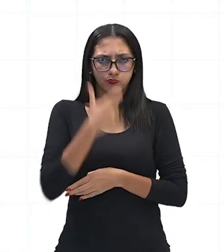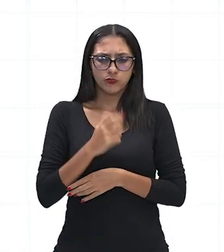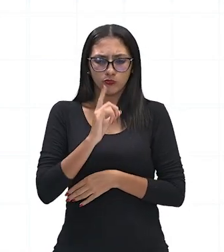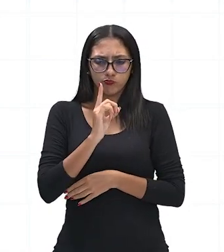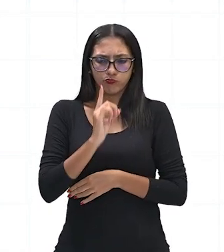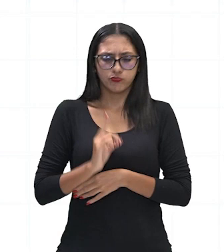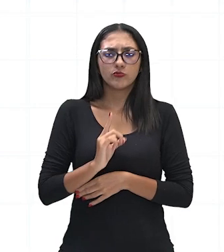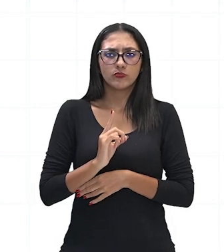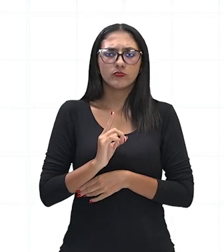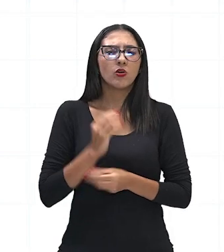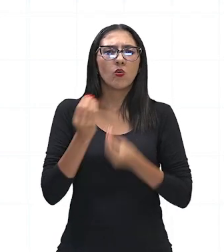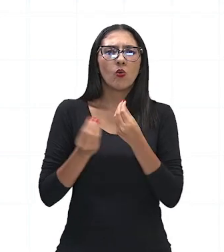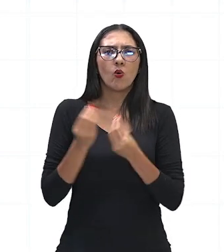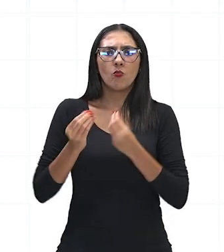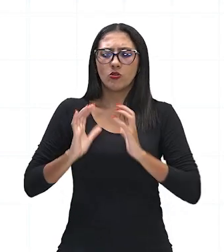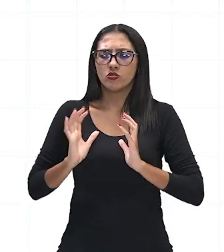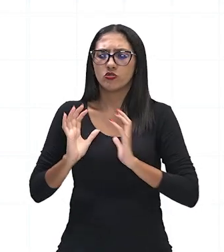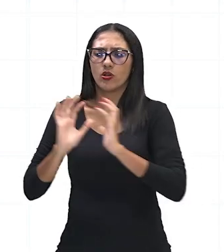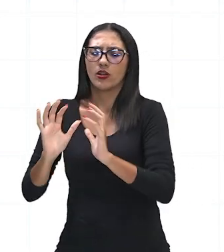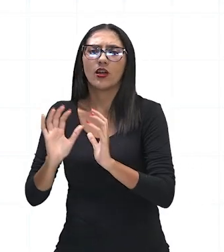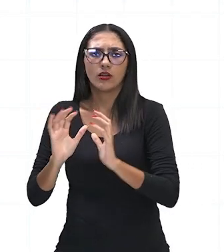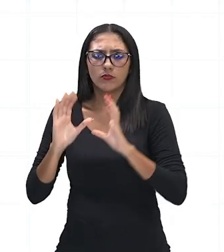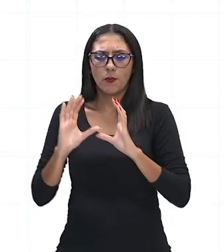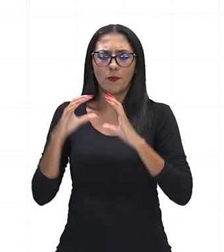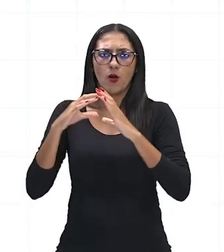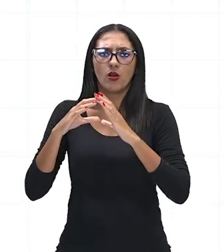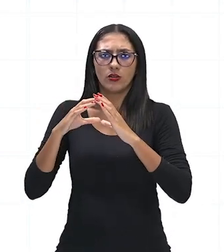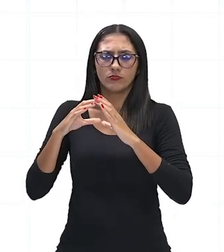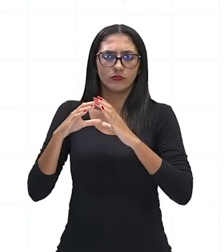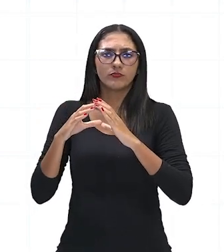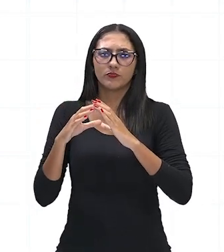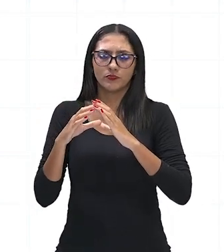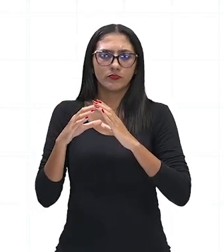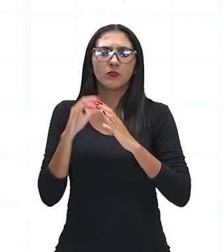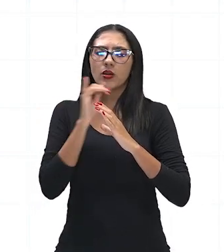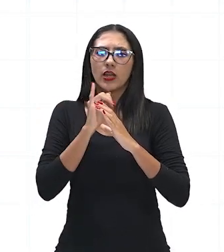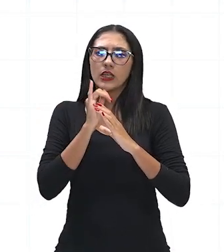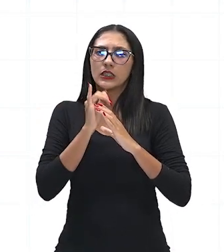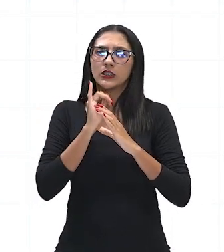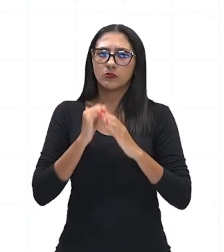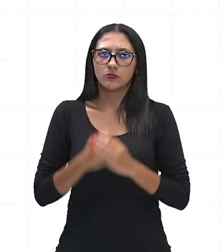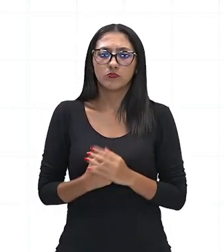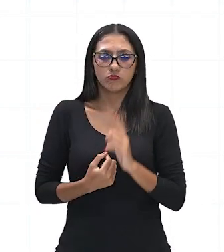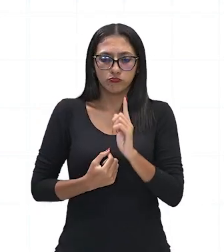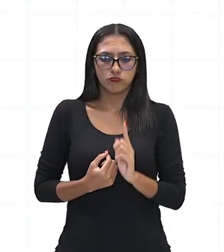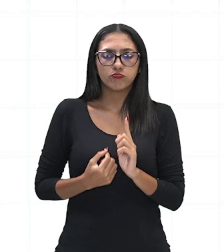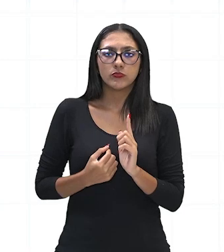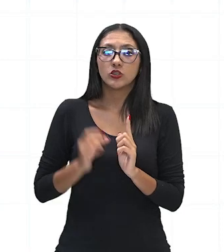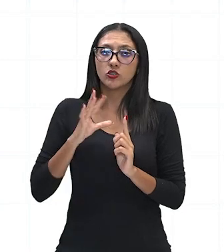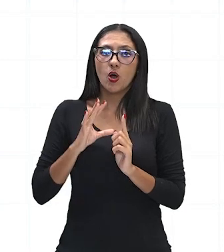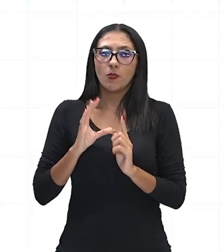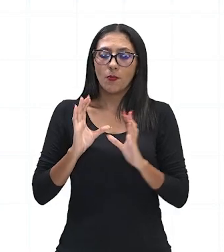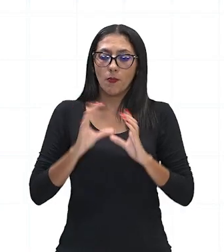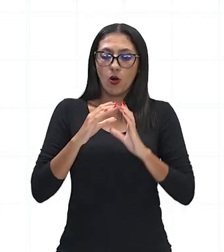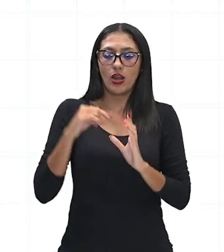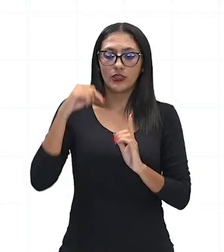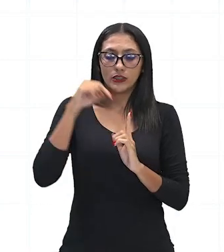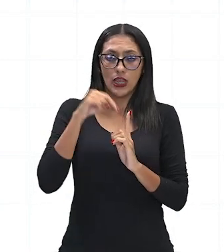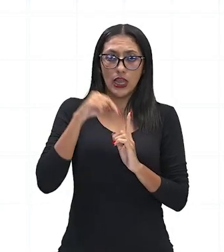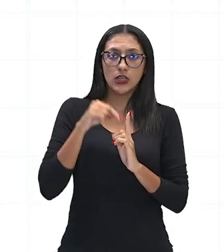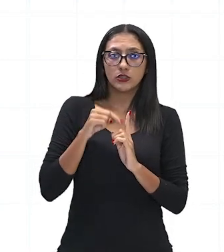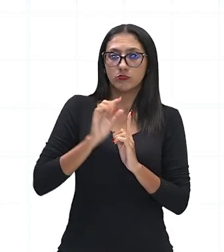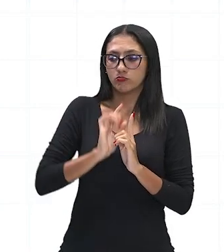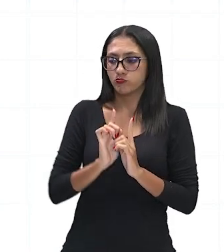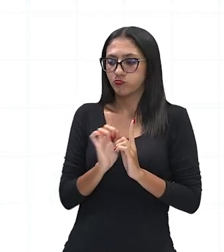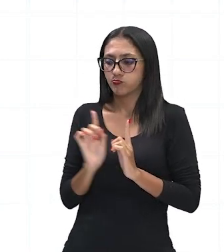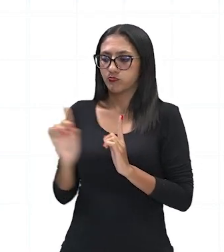na linha... não pode ser feito, na verdade, para o jogador que esteja à frente. Esse passe ele só pode ser possível fazer para